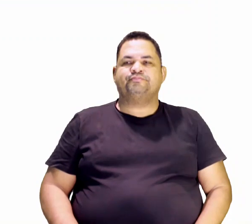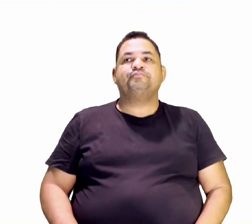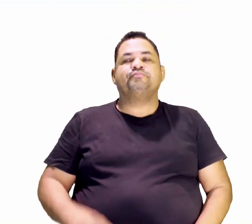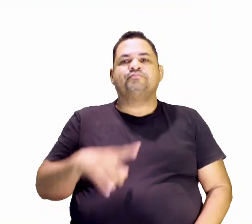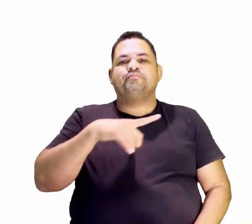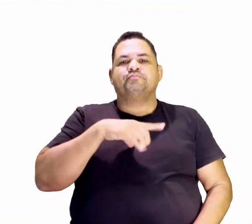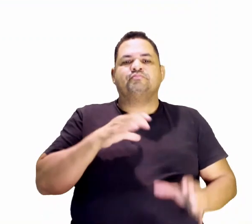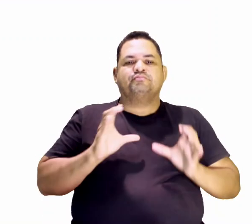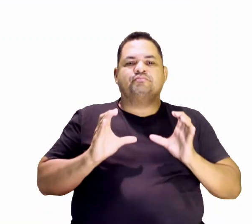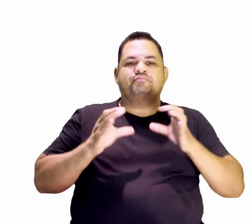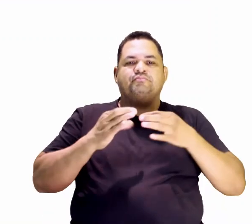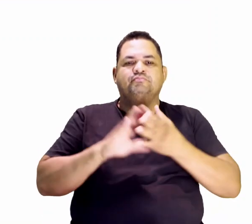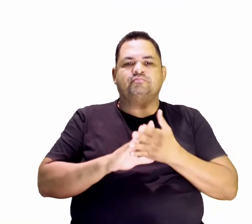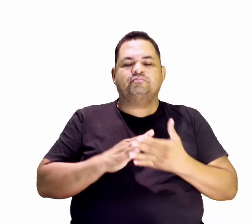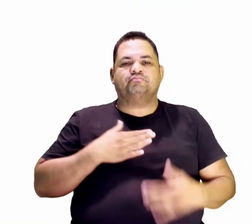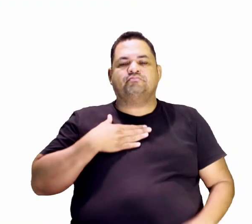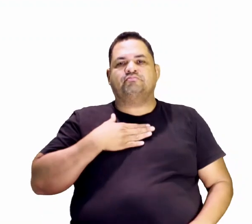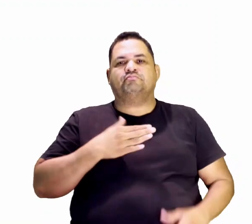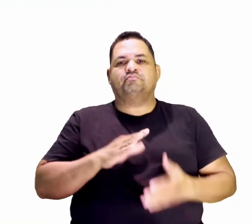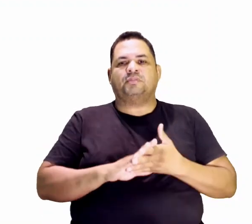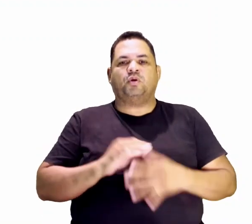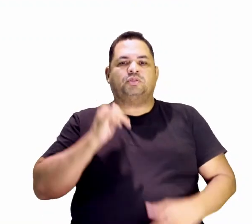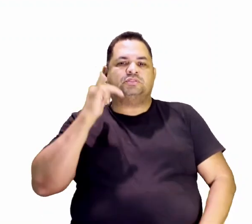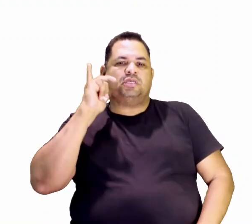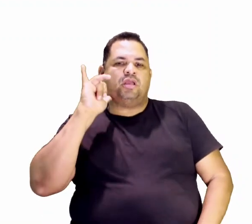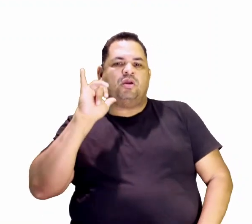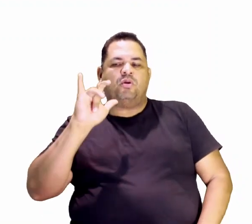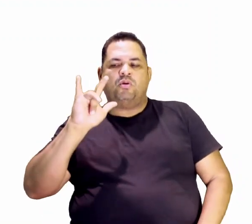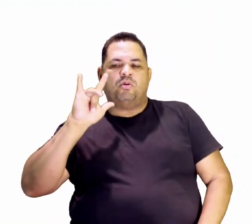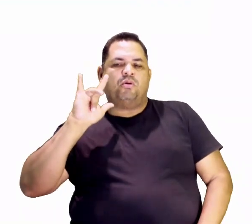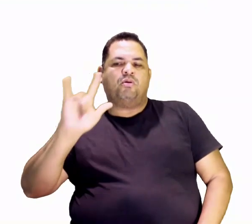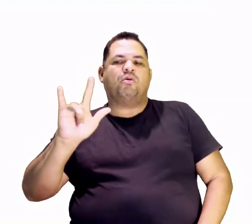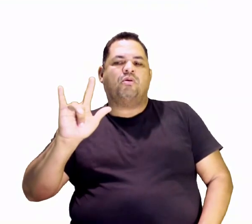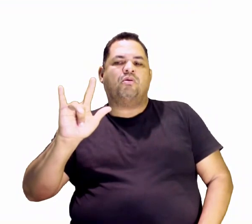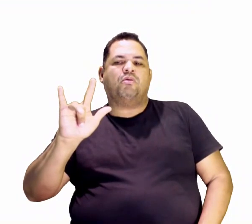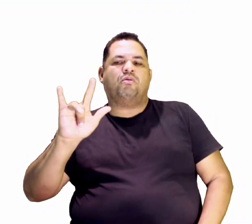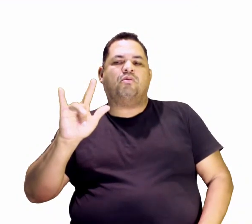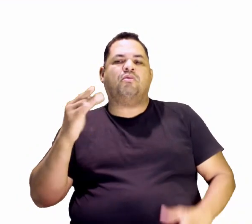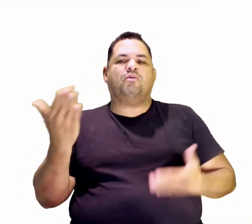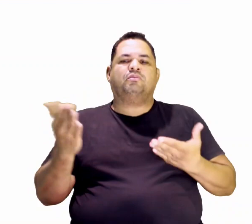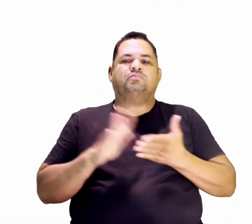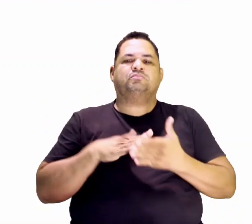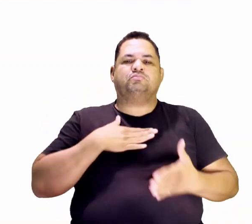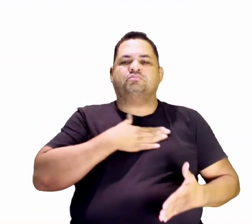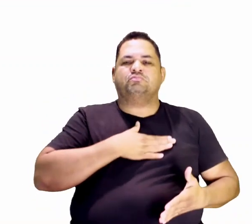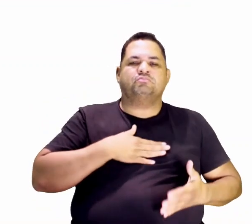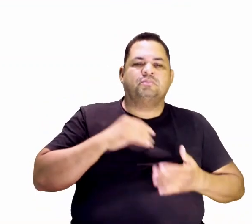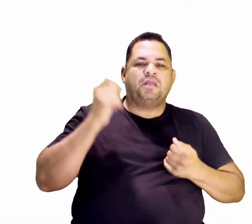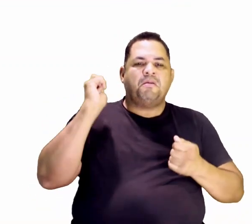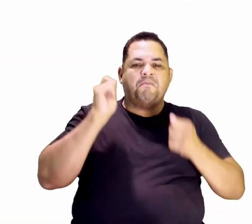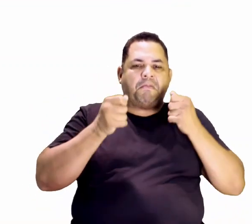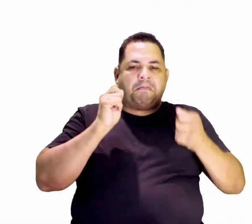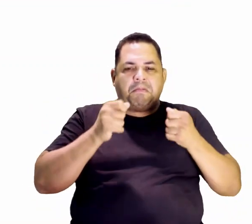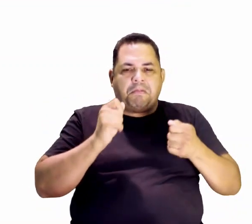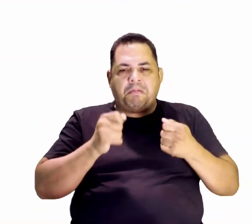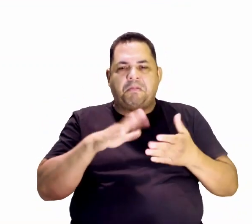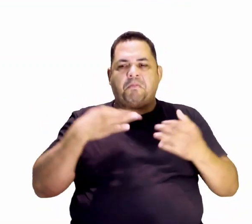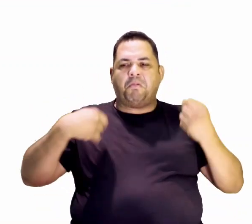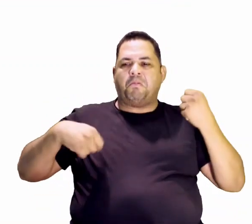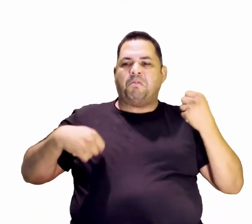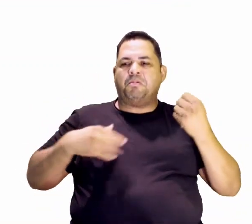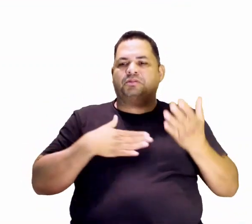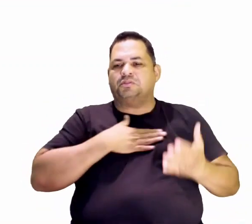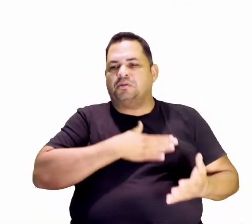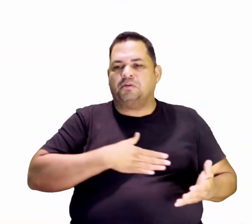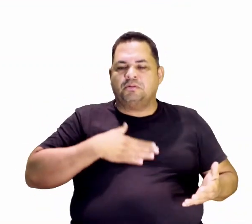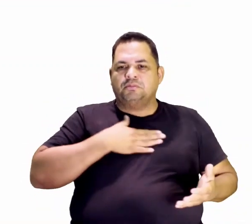que a gente curte rock. Então, meu grupo é mais daquele rock mais pauleira, mais pesado, a gente gosta desse tipo.